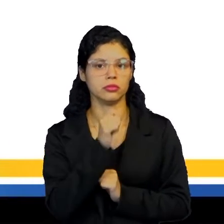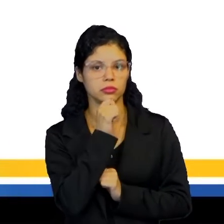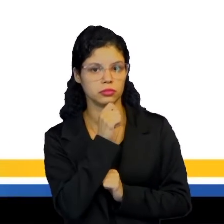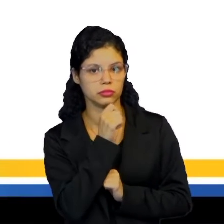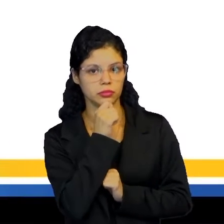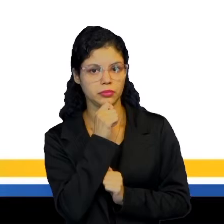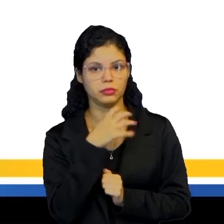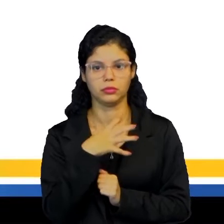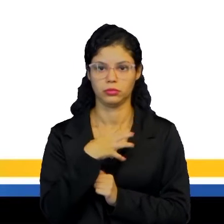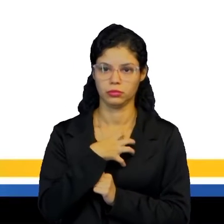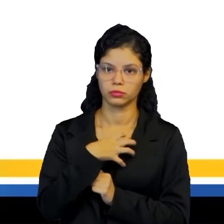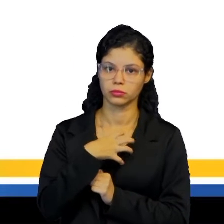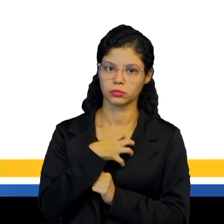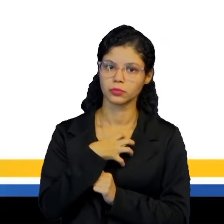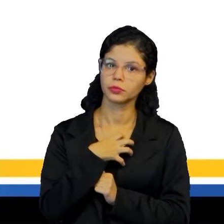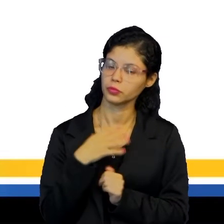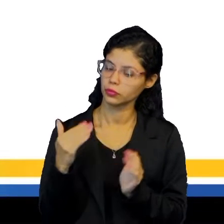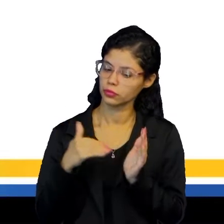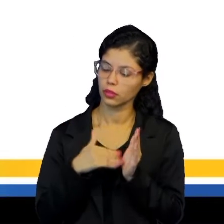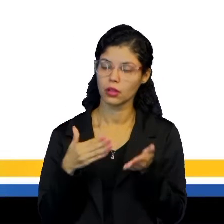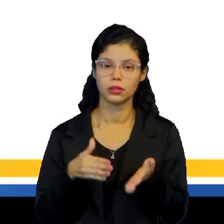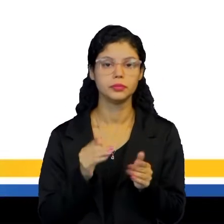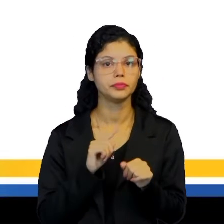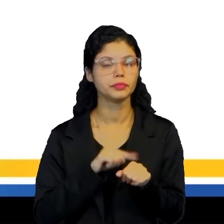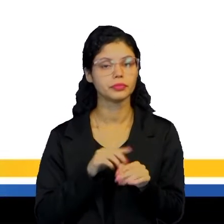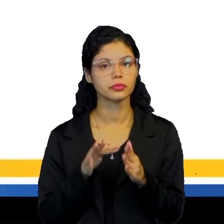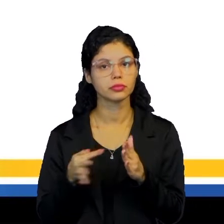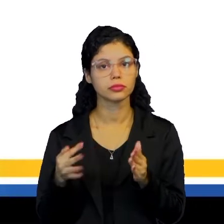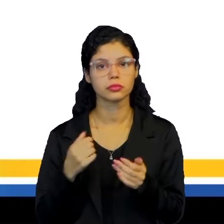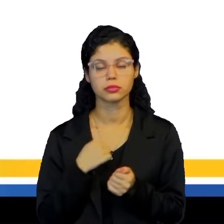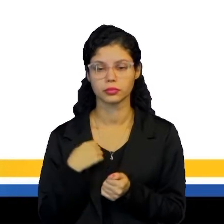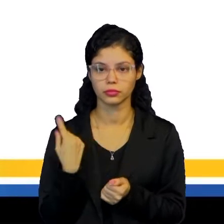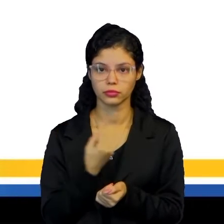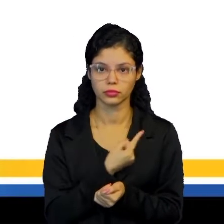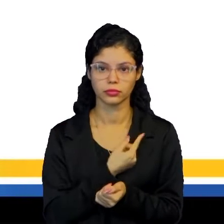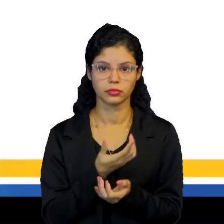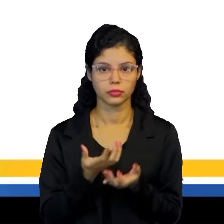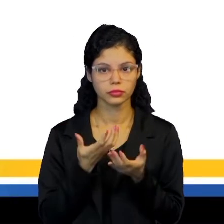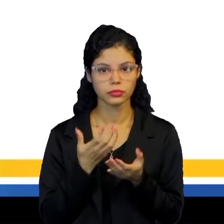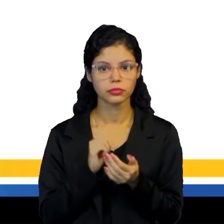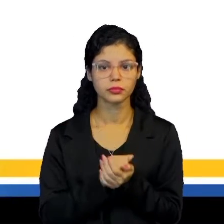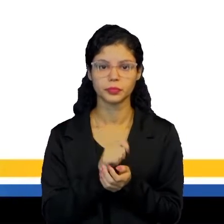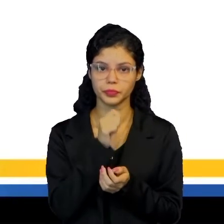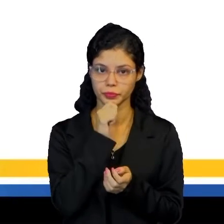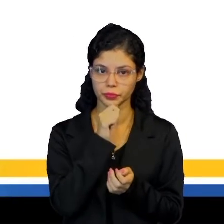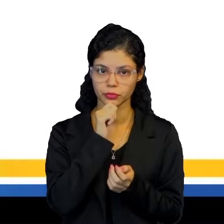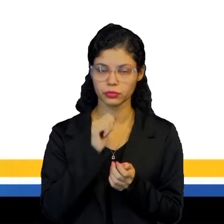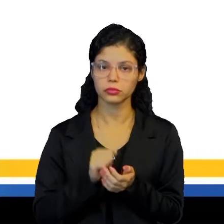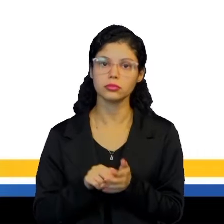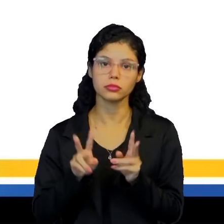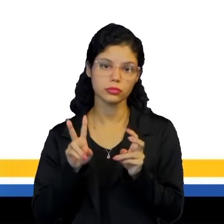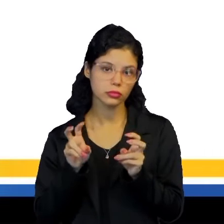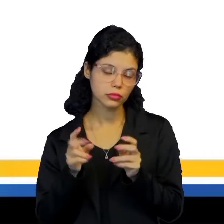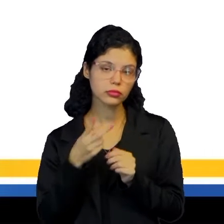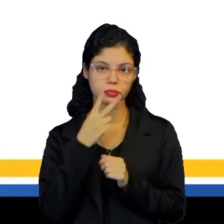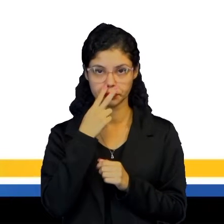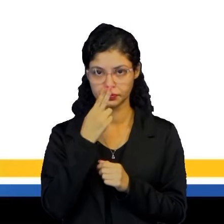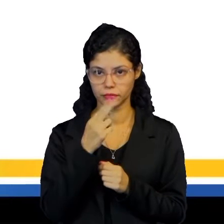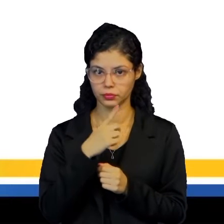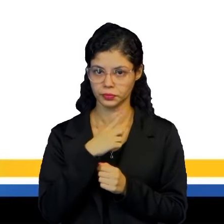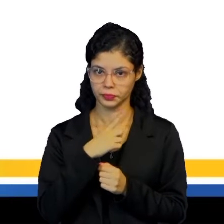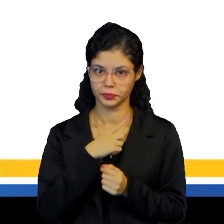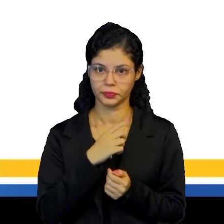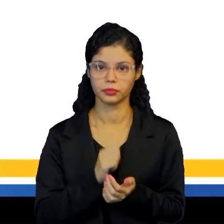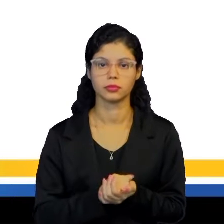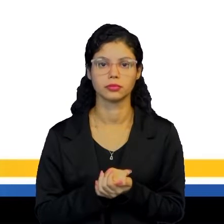dar sentido até chegarmos à fórmula que a gente quer. Colocando em evidência os termos semelhantes, nós vamos